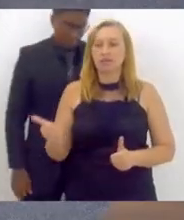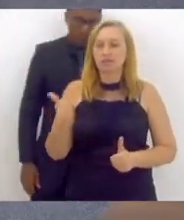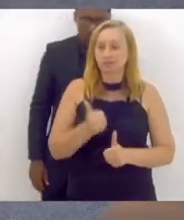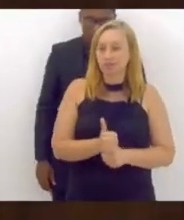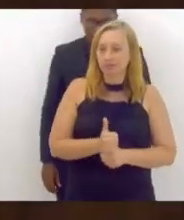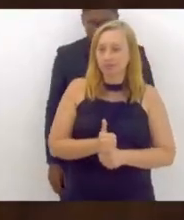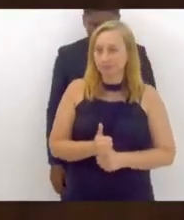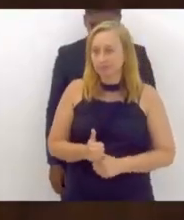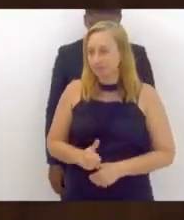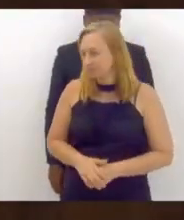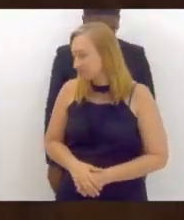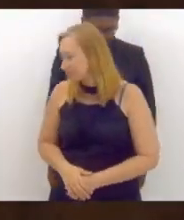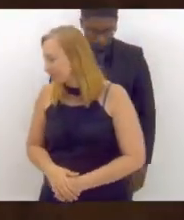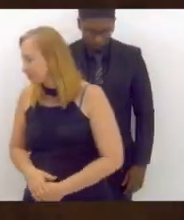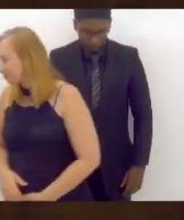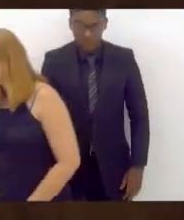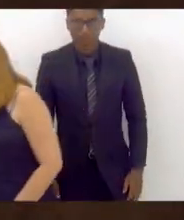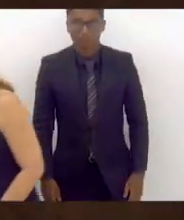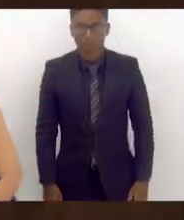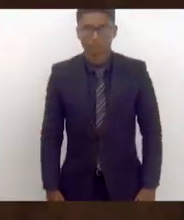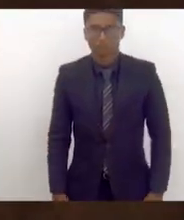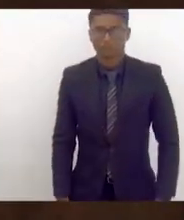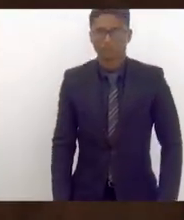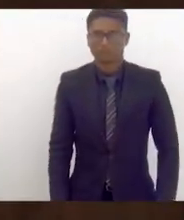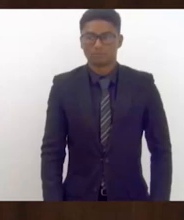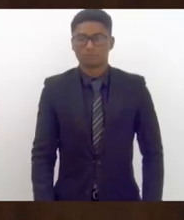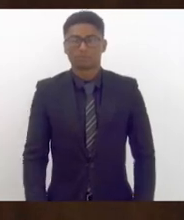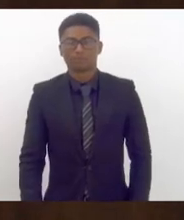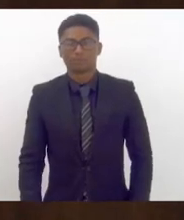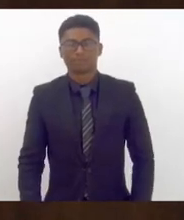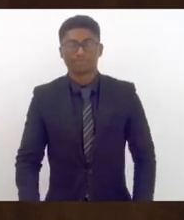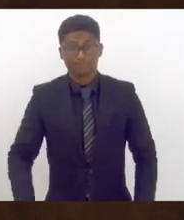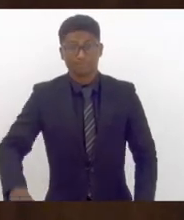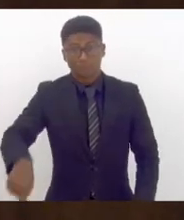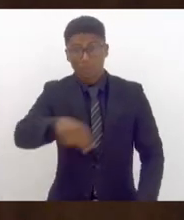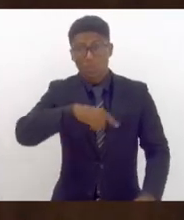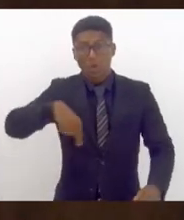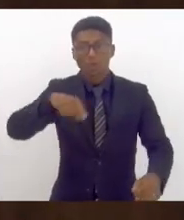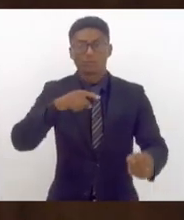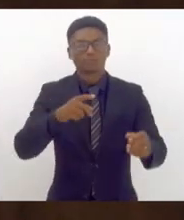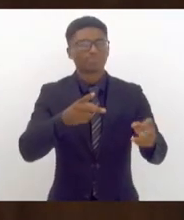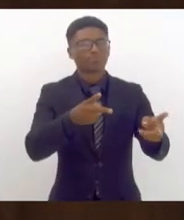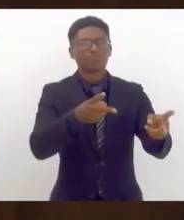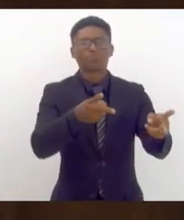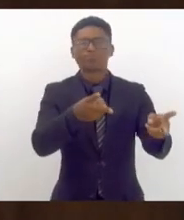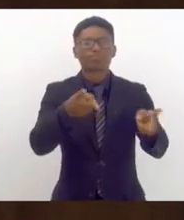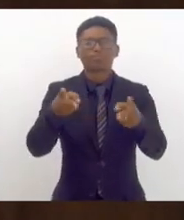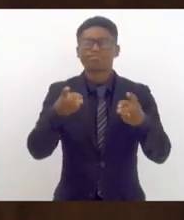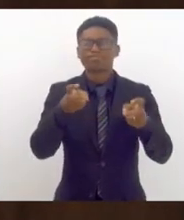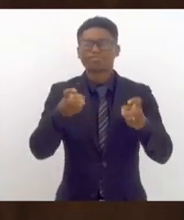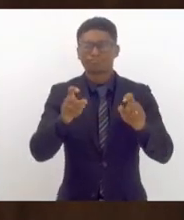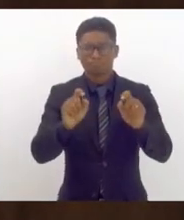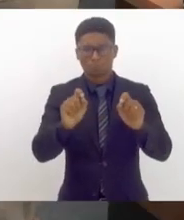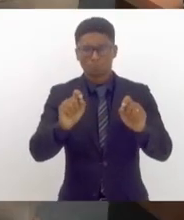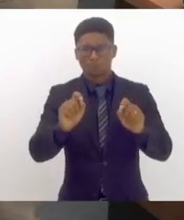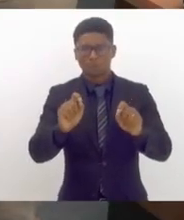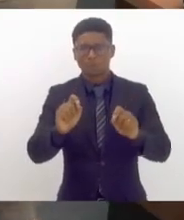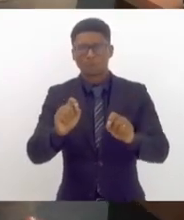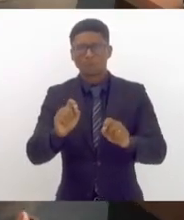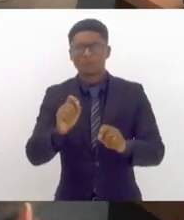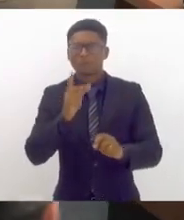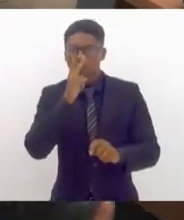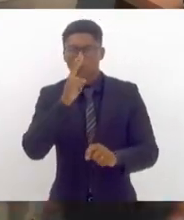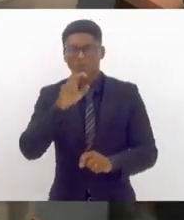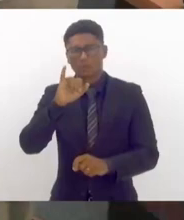relator, eu fui a presidente, e nós conseguimos perceber, né, que o termo intolerância é